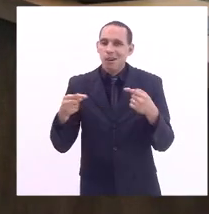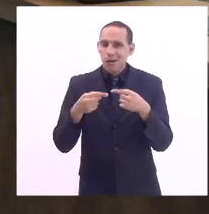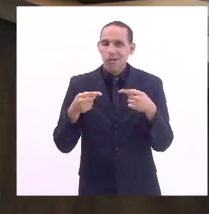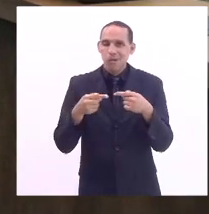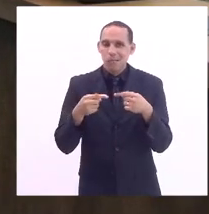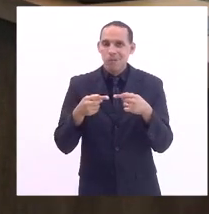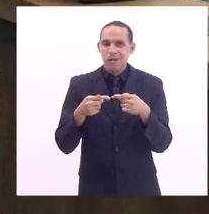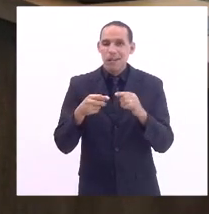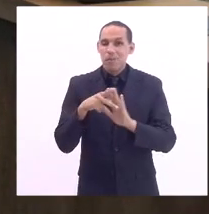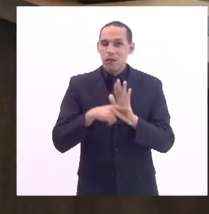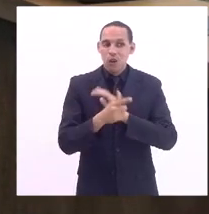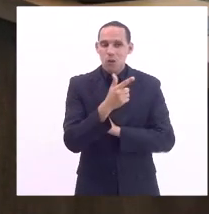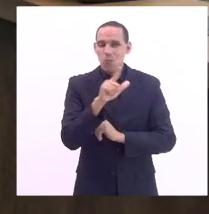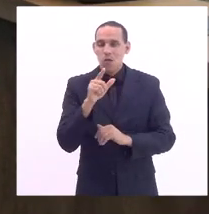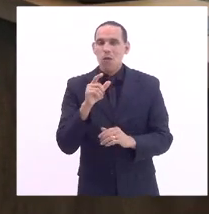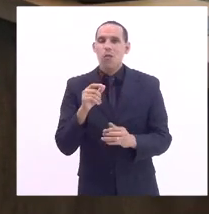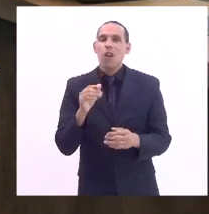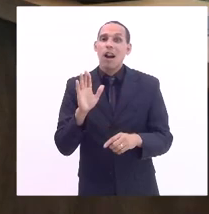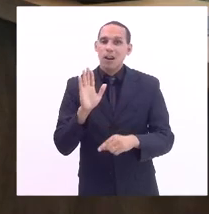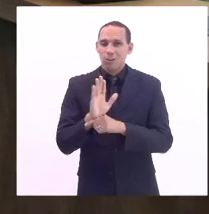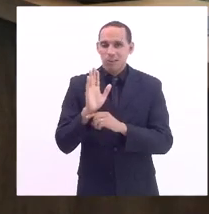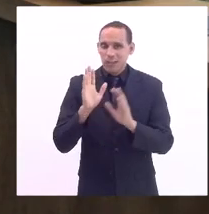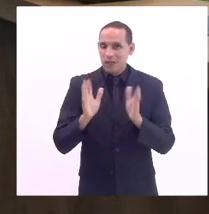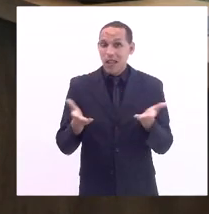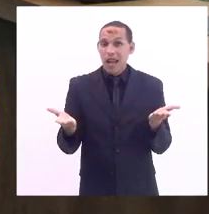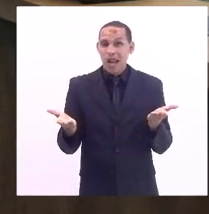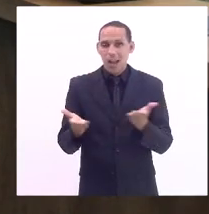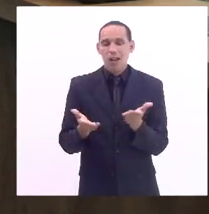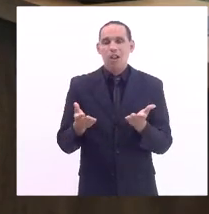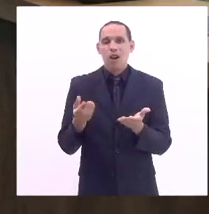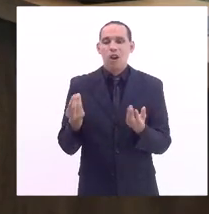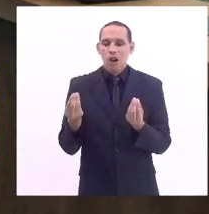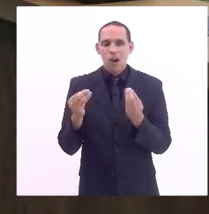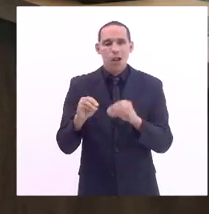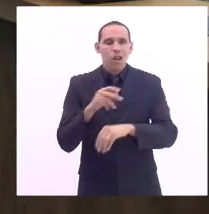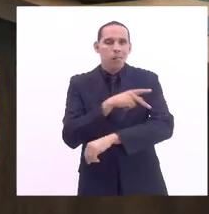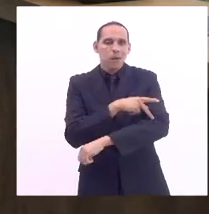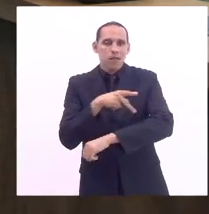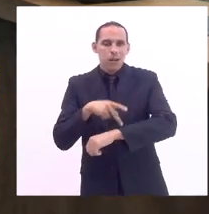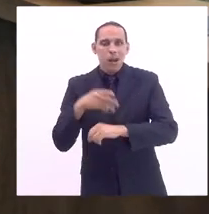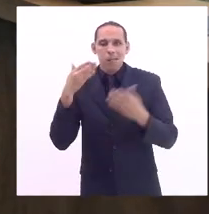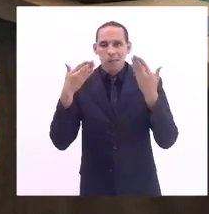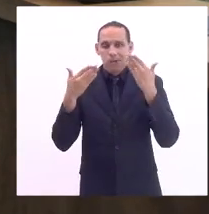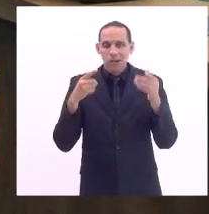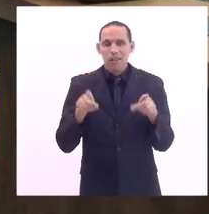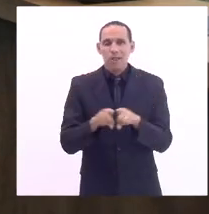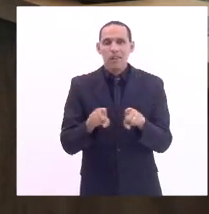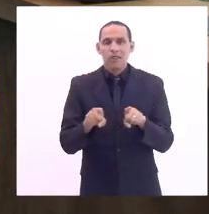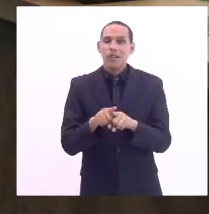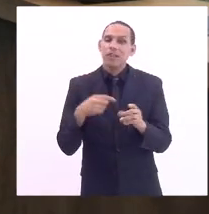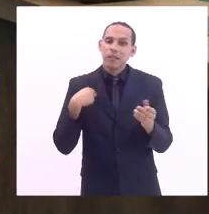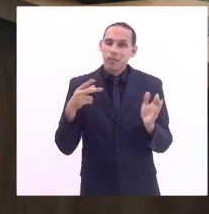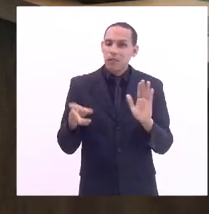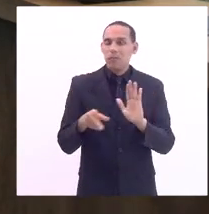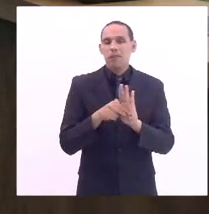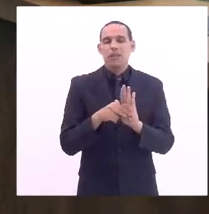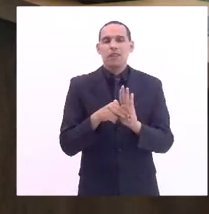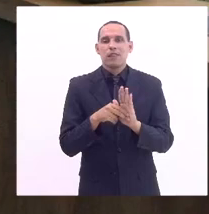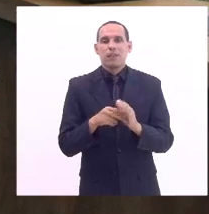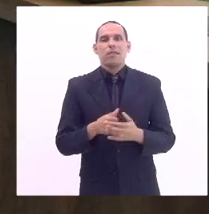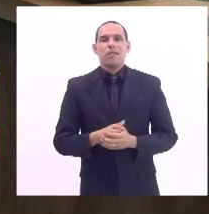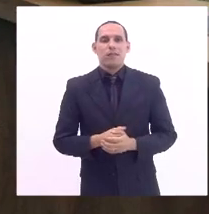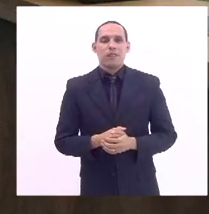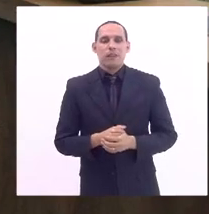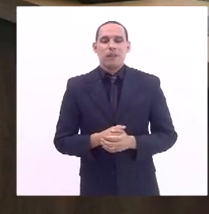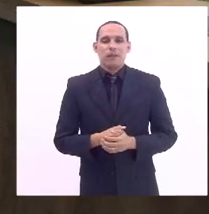para aquele seu projeto. E esse projeto agora o senhor colocou a pedagogia e a psicologia. Então eu fiz a emenda nesse sentido,